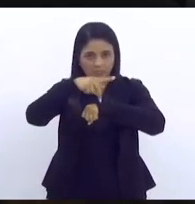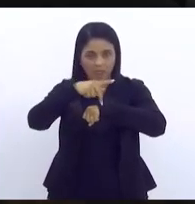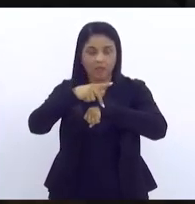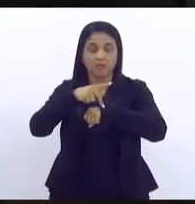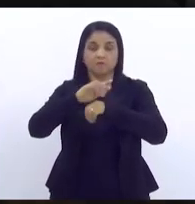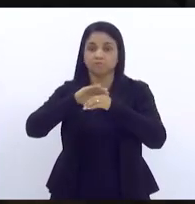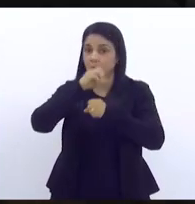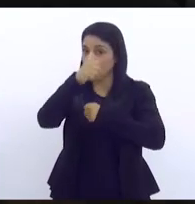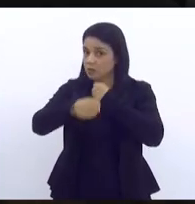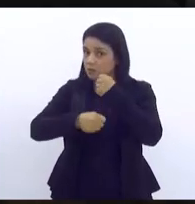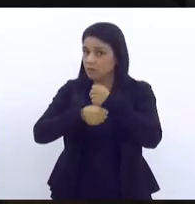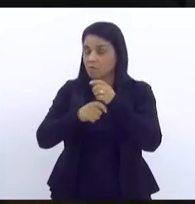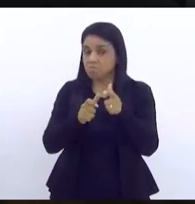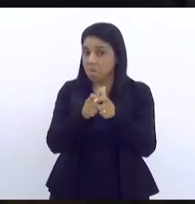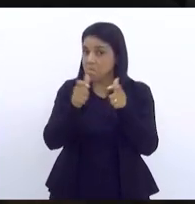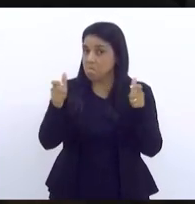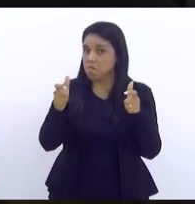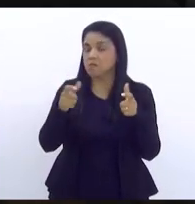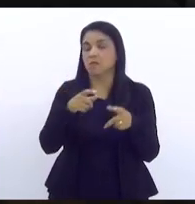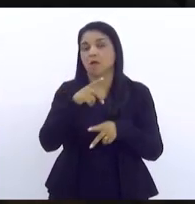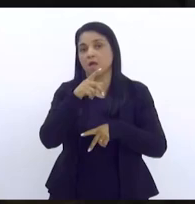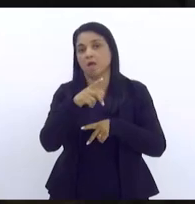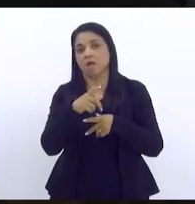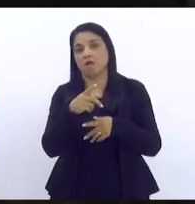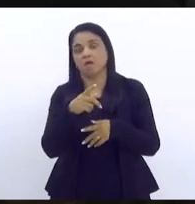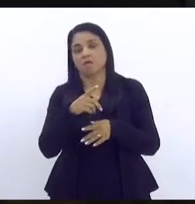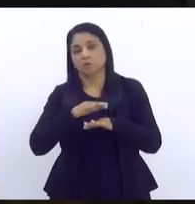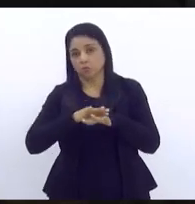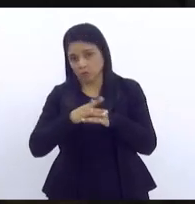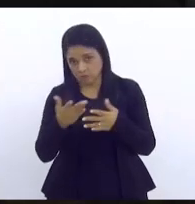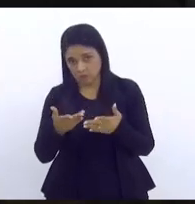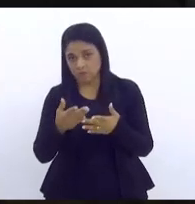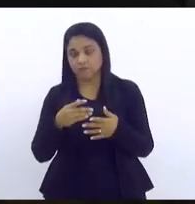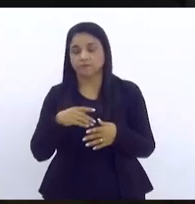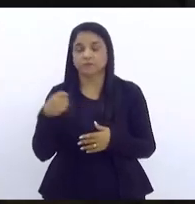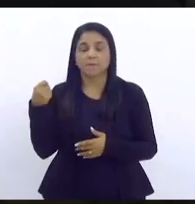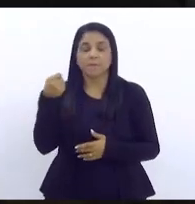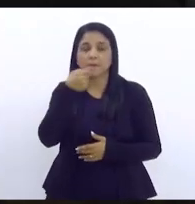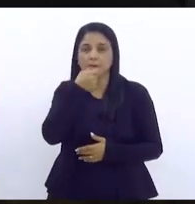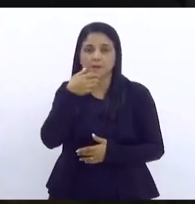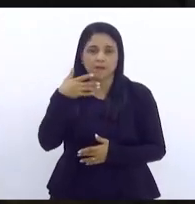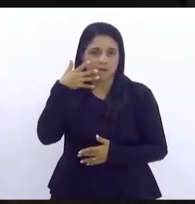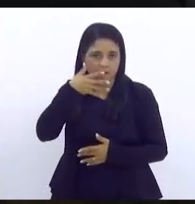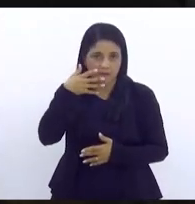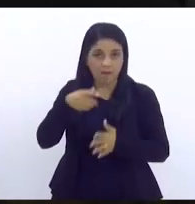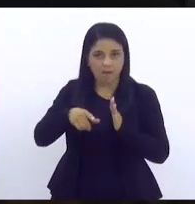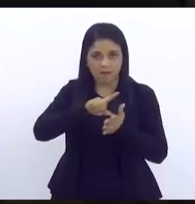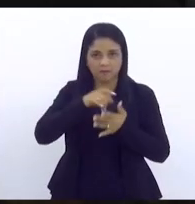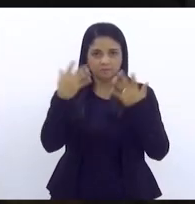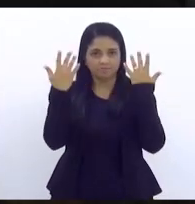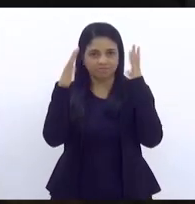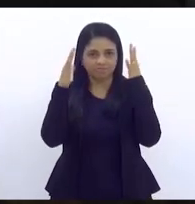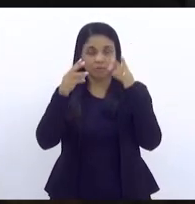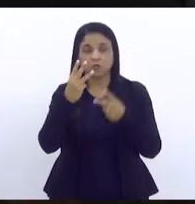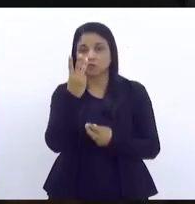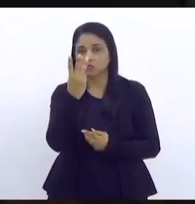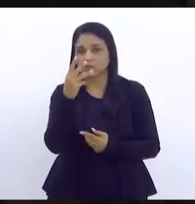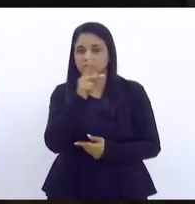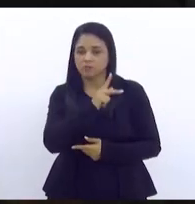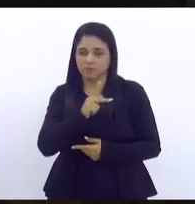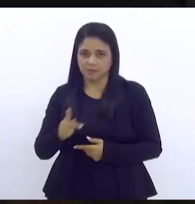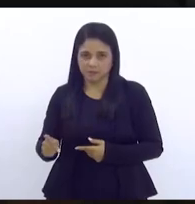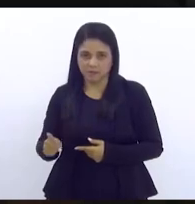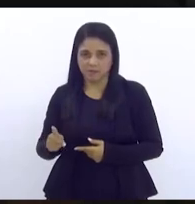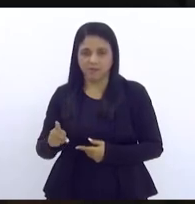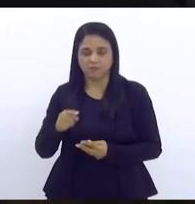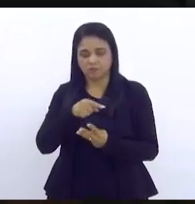2024 antes de passar pro último orador quero pedir uma salva de Palma pros Três presidentes do bloco dos blocos aqui